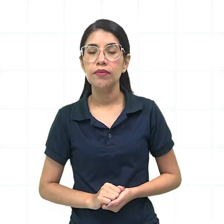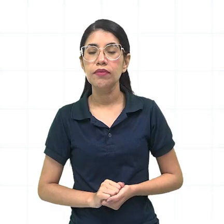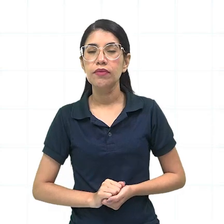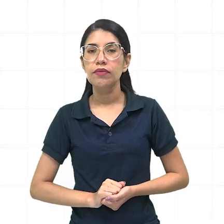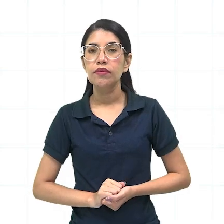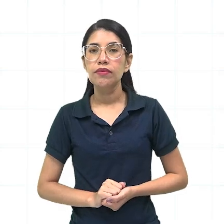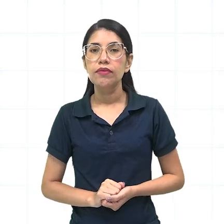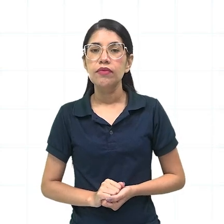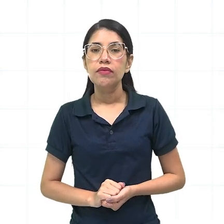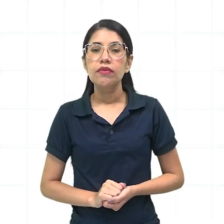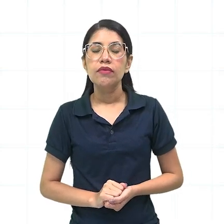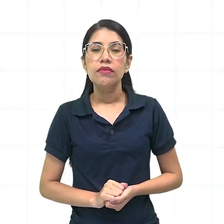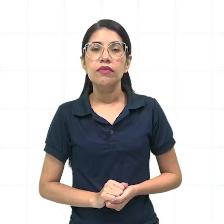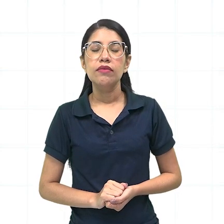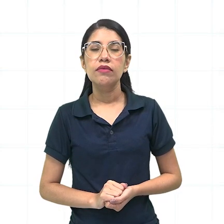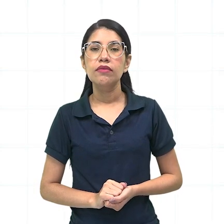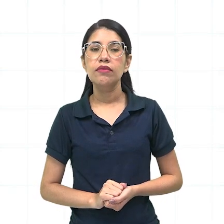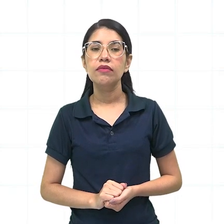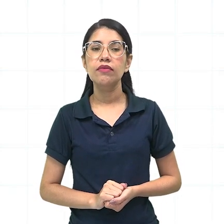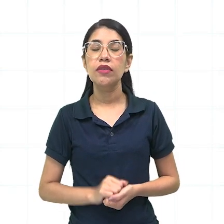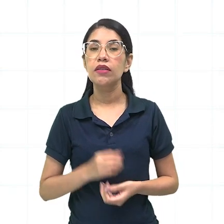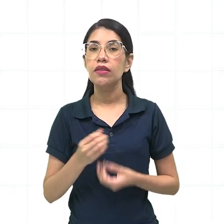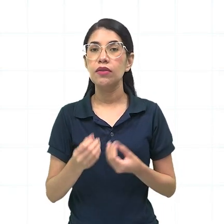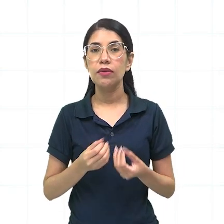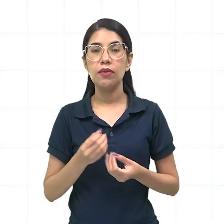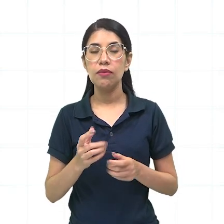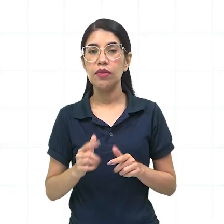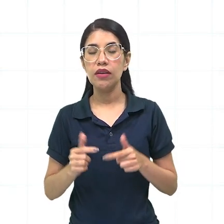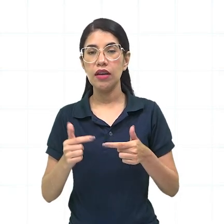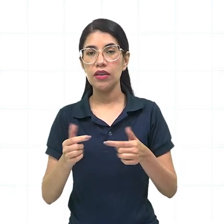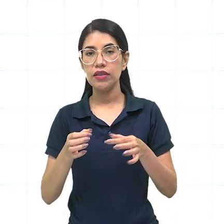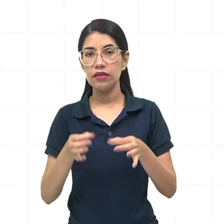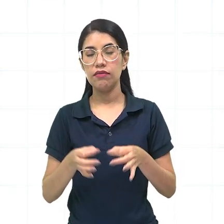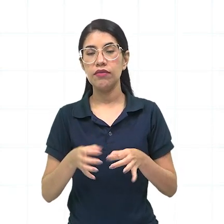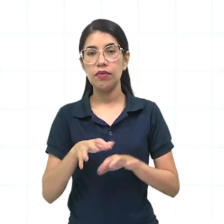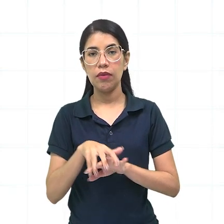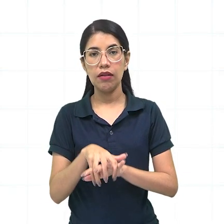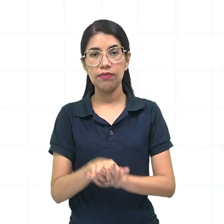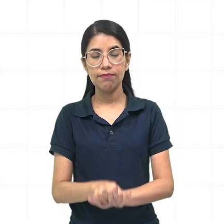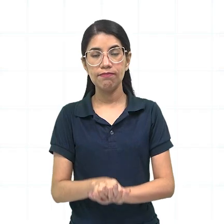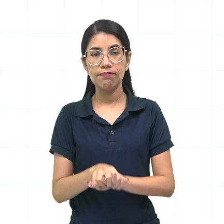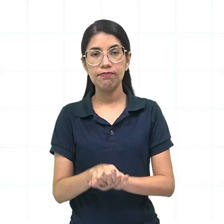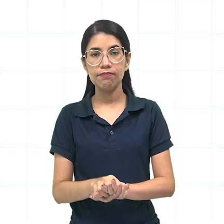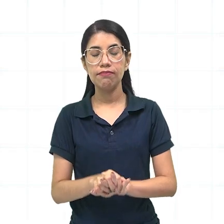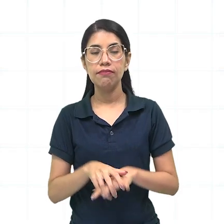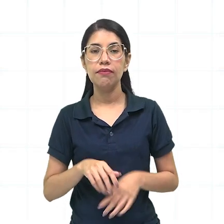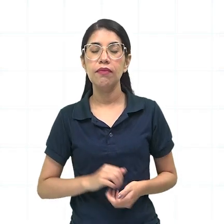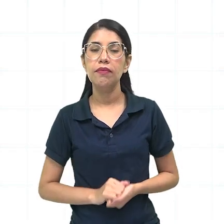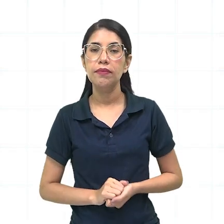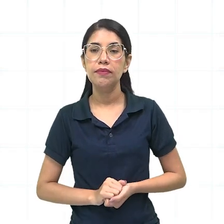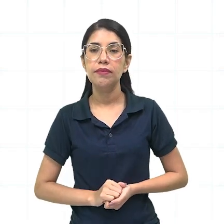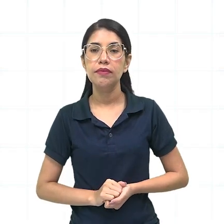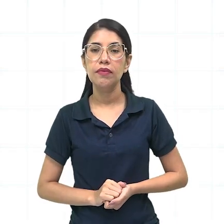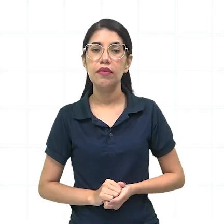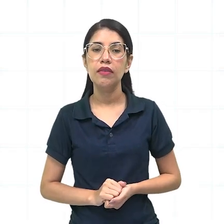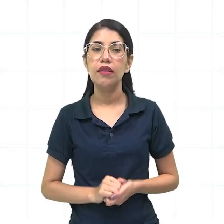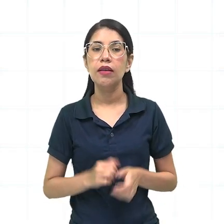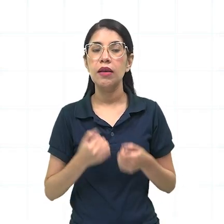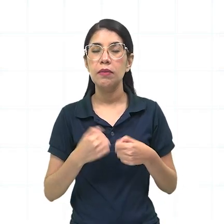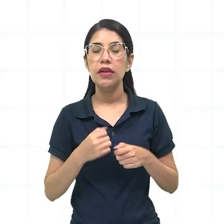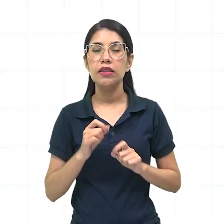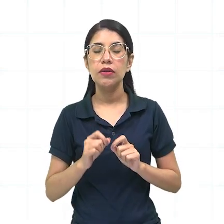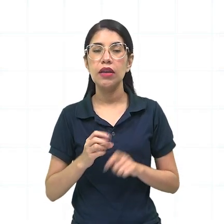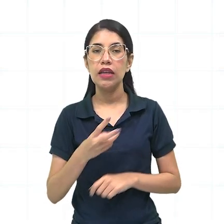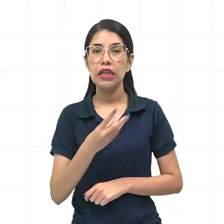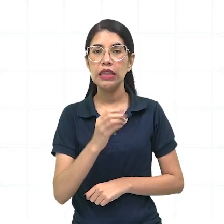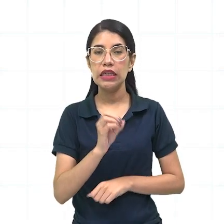cardiopulmonar. Então, como é que faz a RCP? Você tem que ter uma alternância de